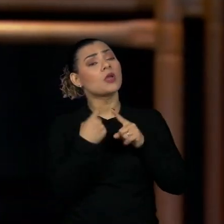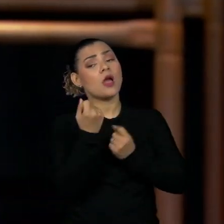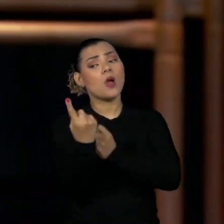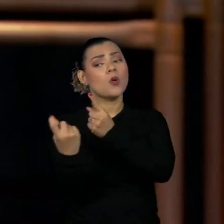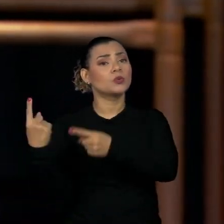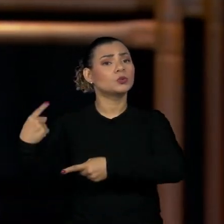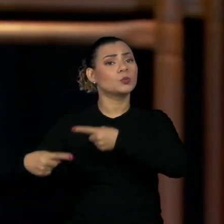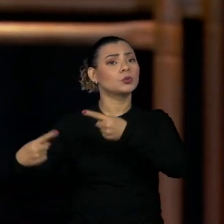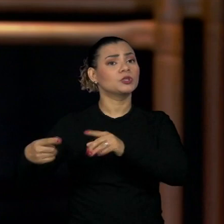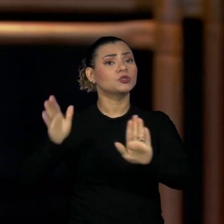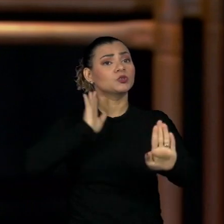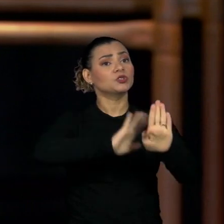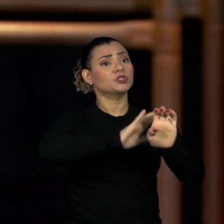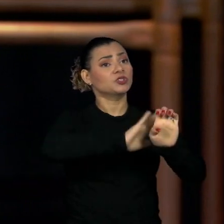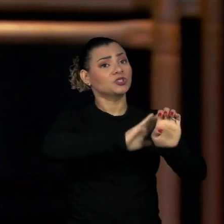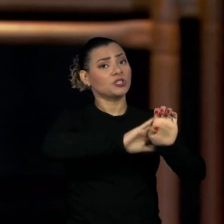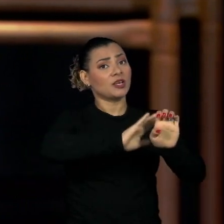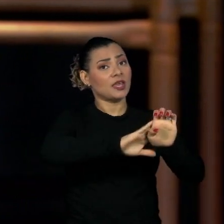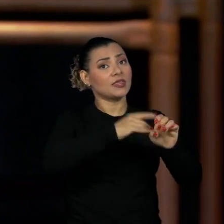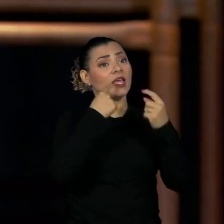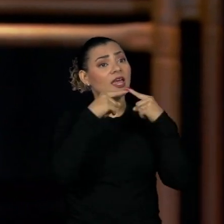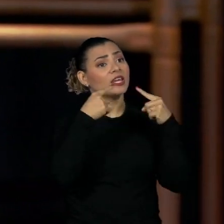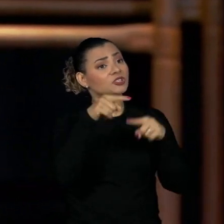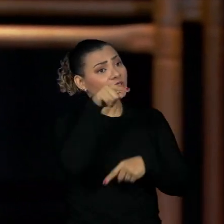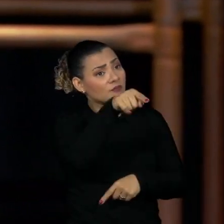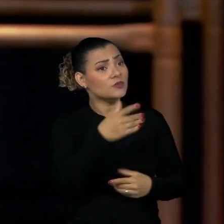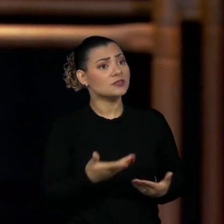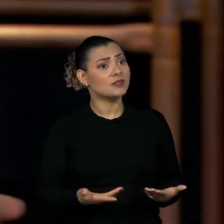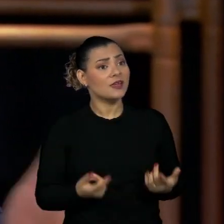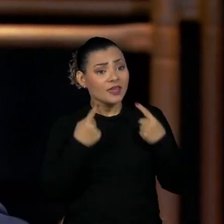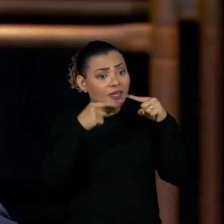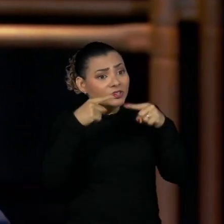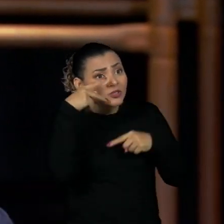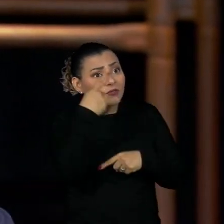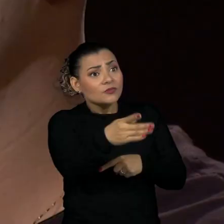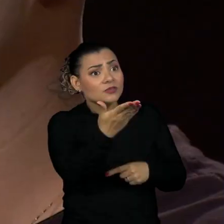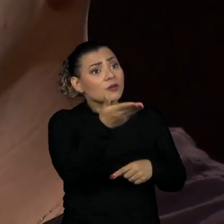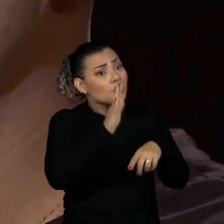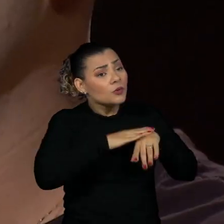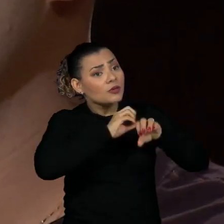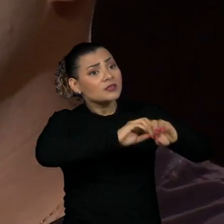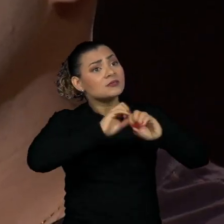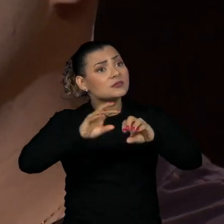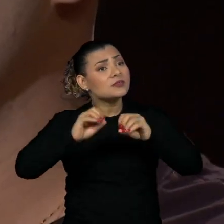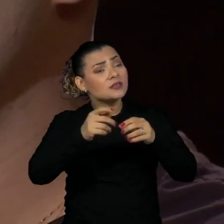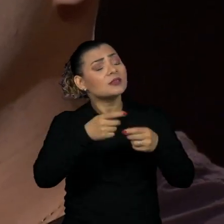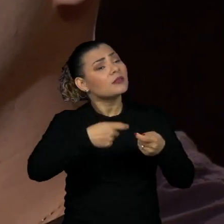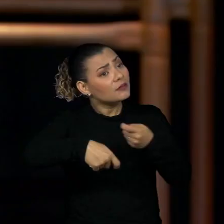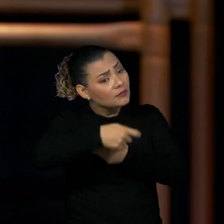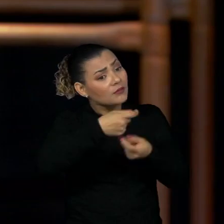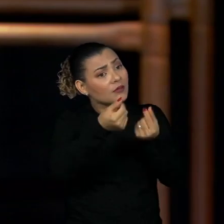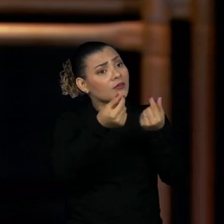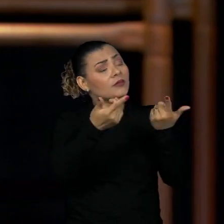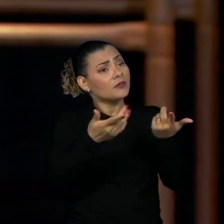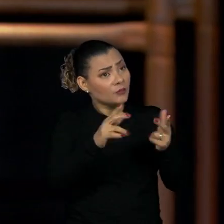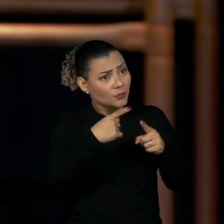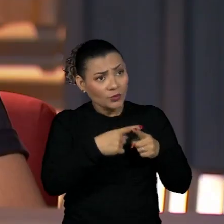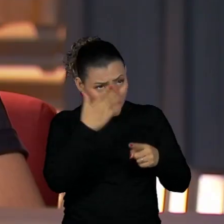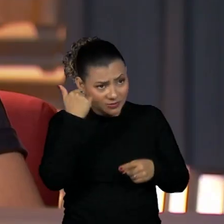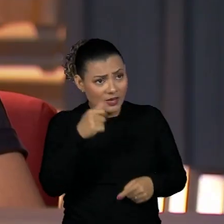políticos de esquerda te criticam por promover educação financeira. Você já entendeu por